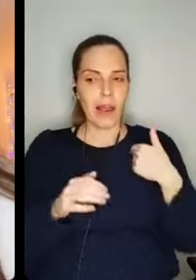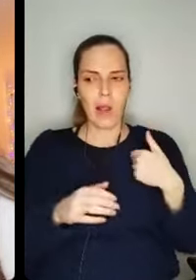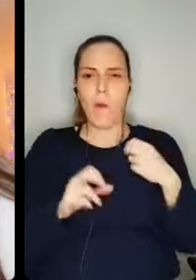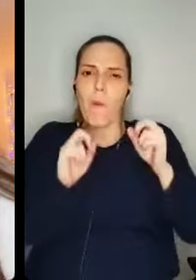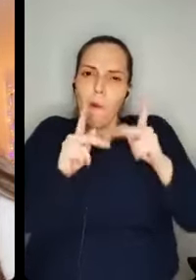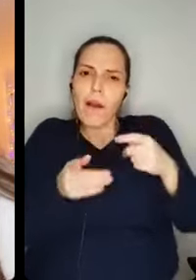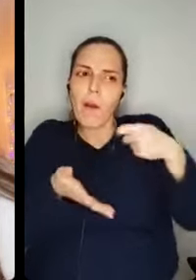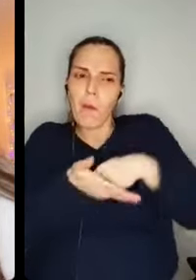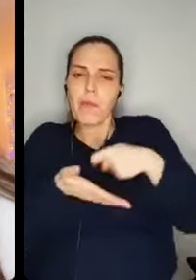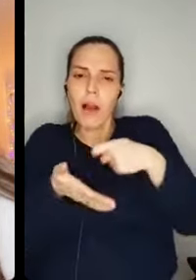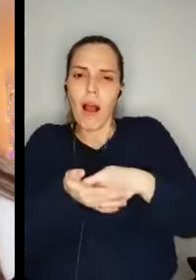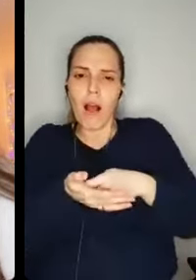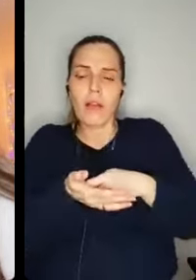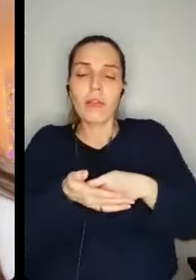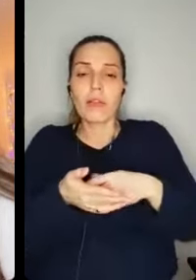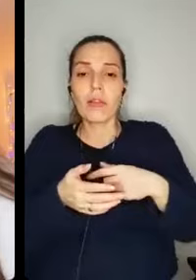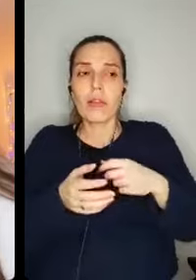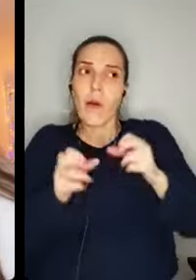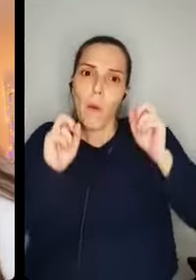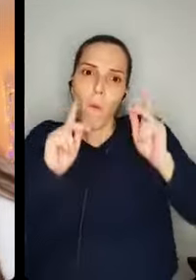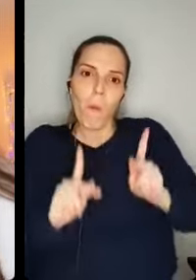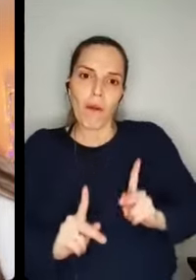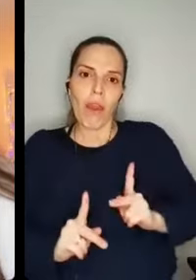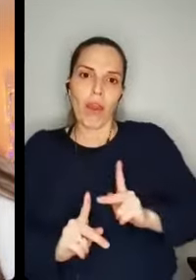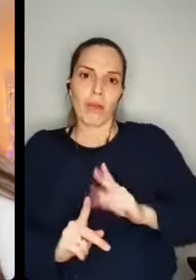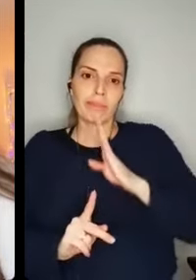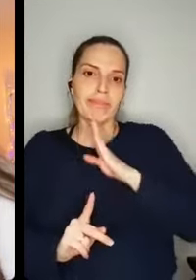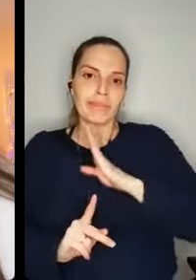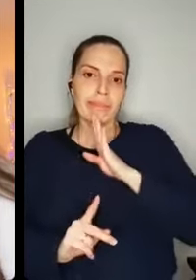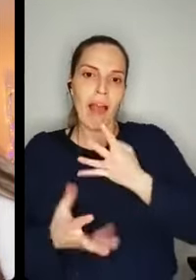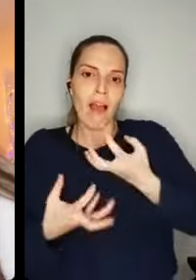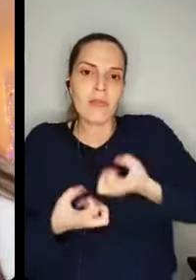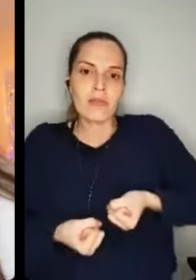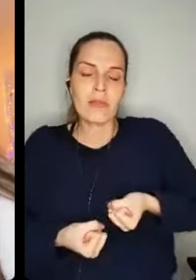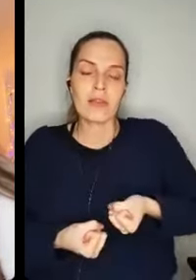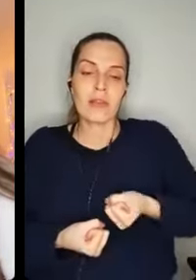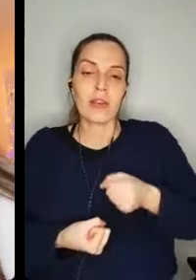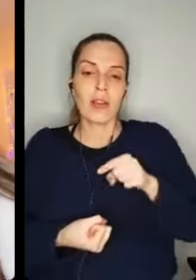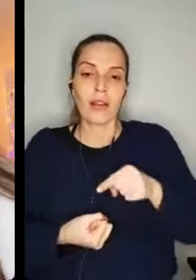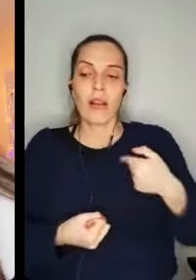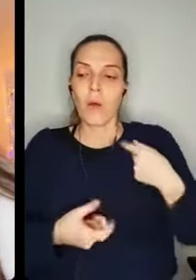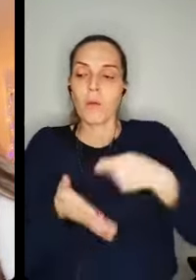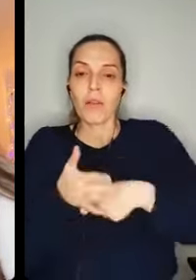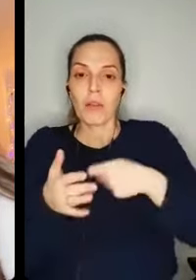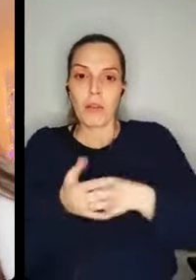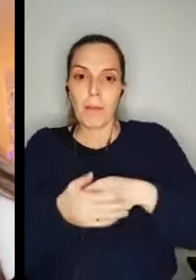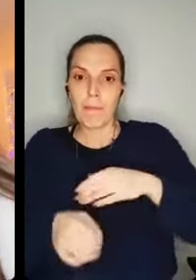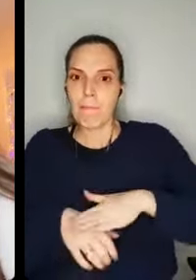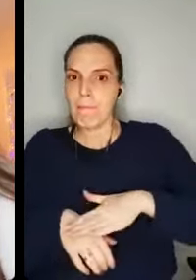eu vou tentar fazer da forma melhor possível e que eu adquira o máximo de experiência possível.